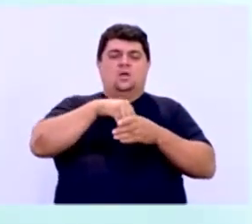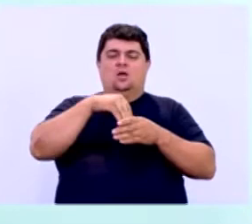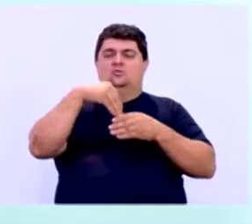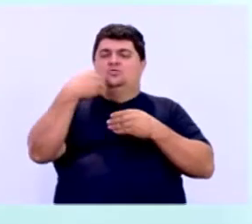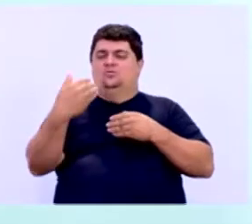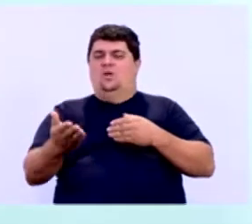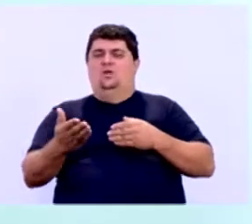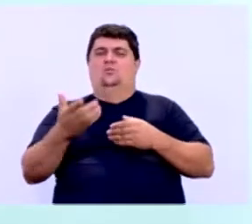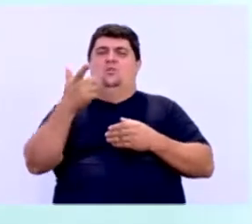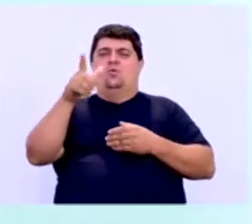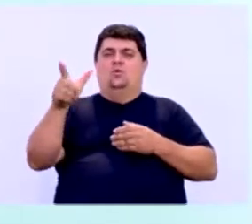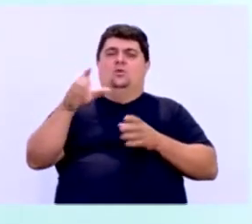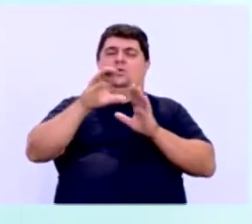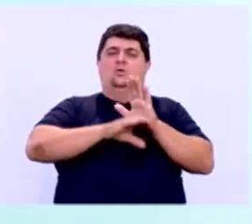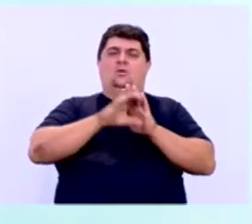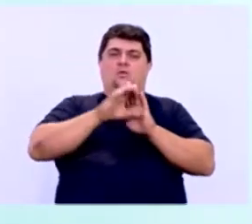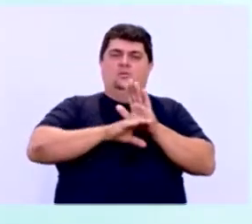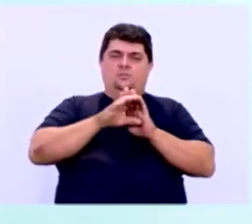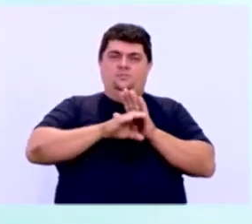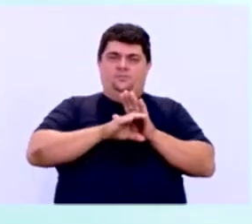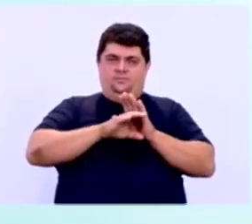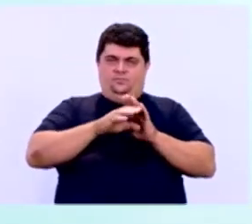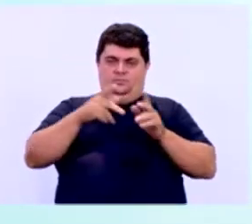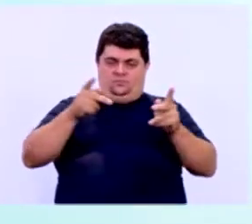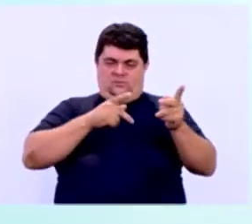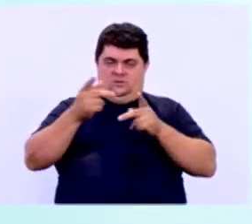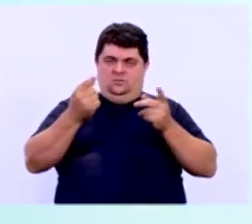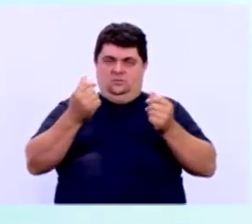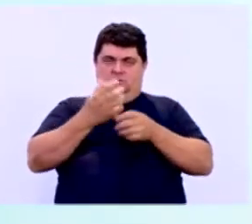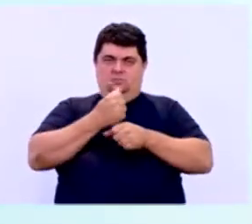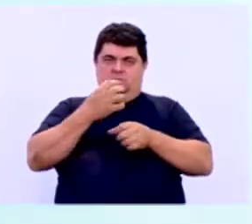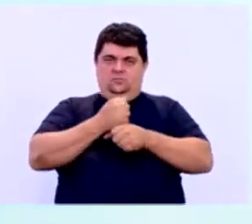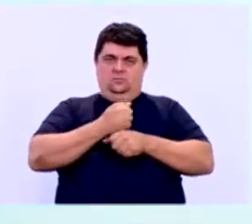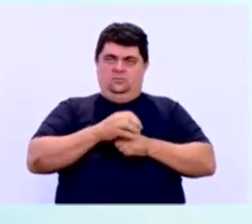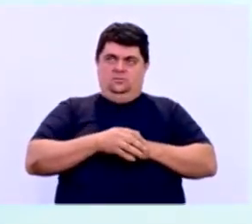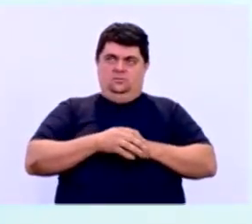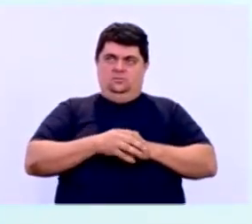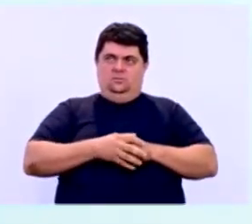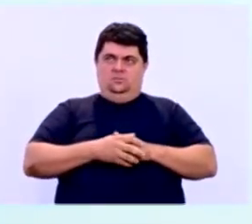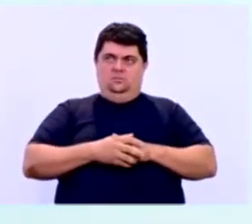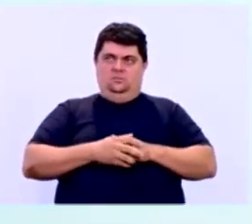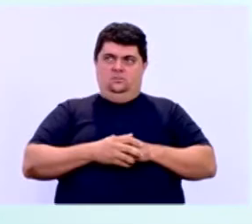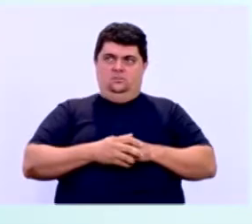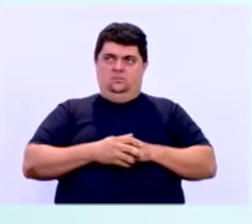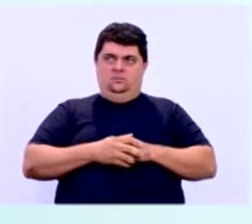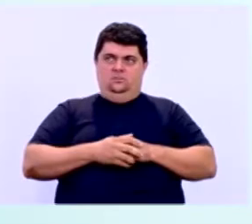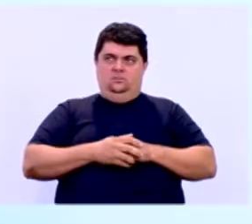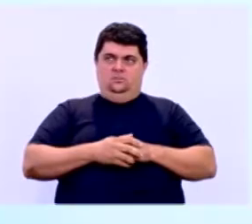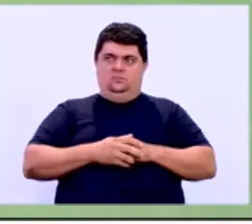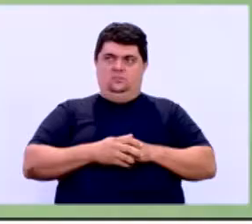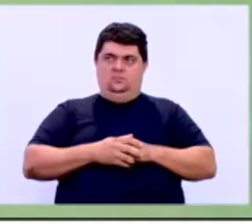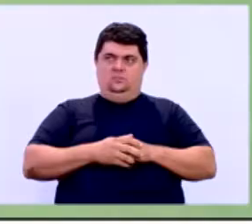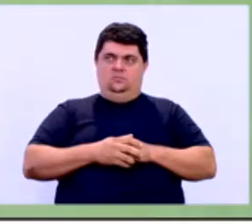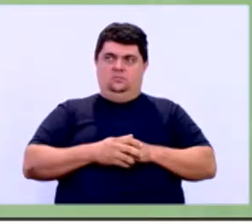externa e dos conceitos acerca do planejamento financeiro, né? Então vamos continuar.